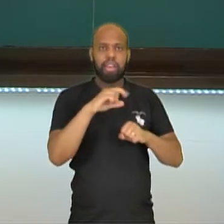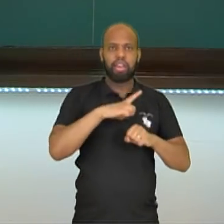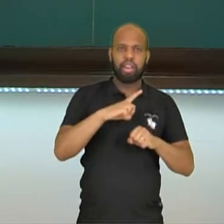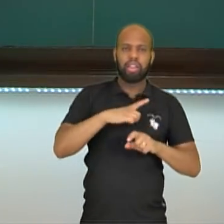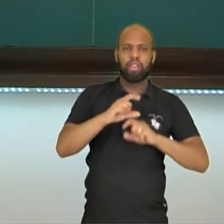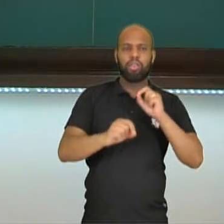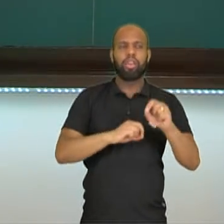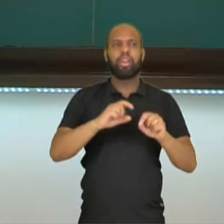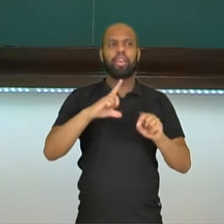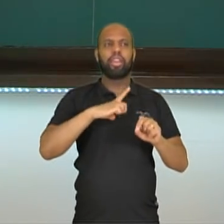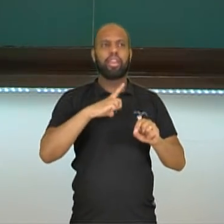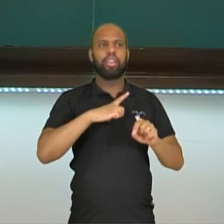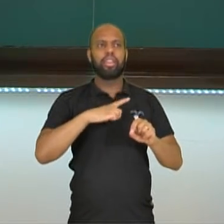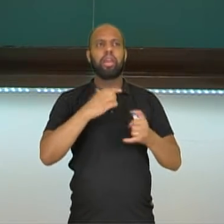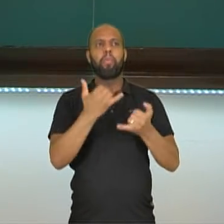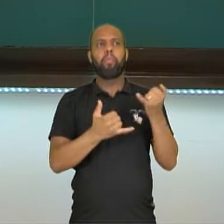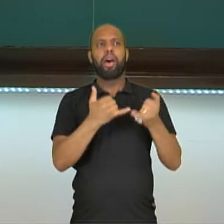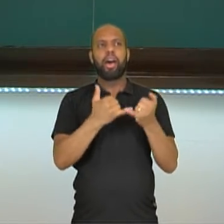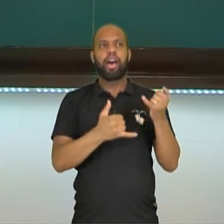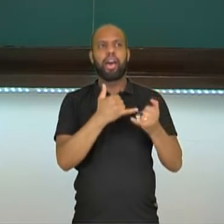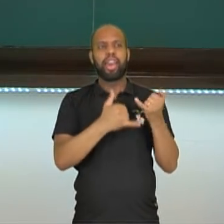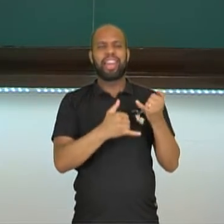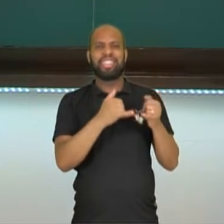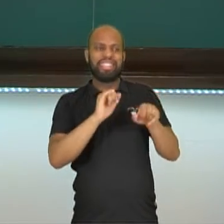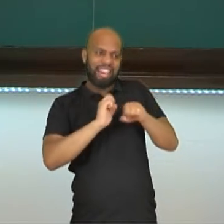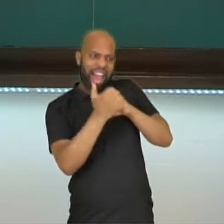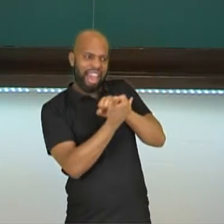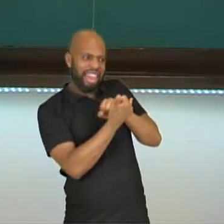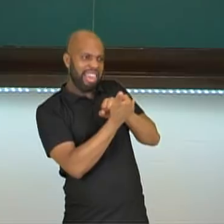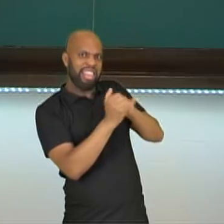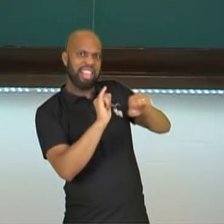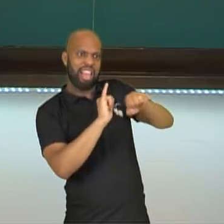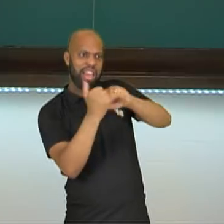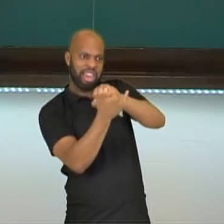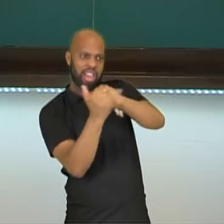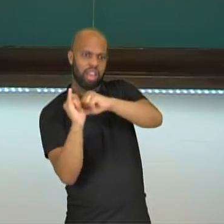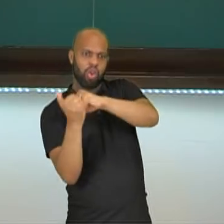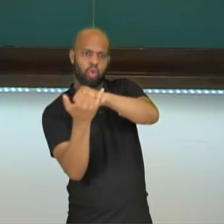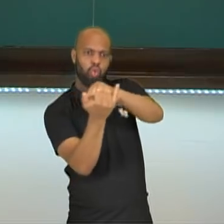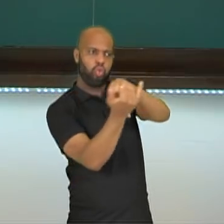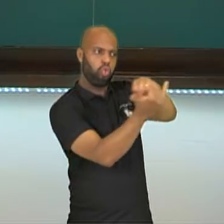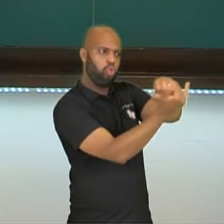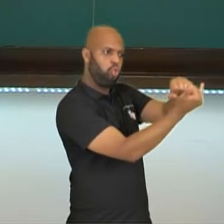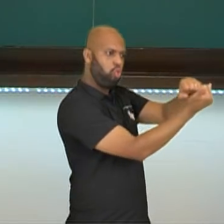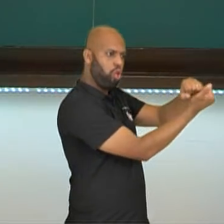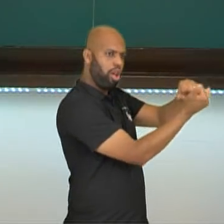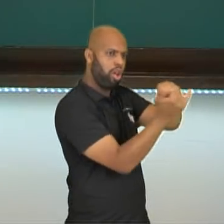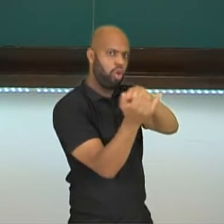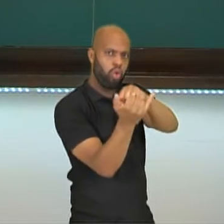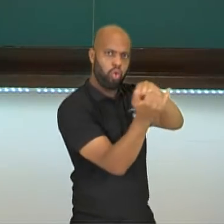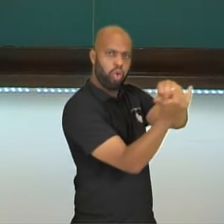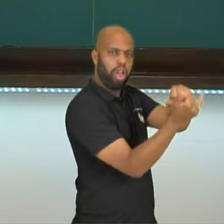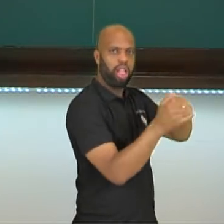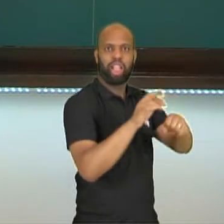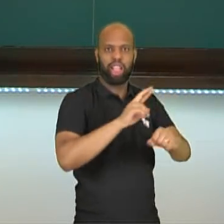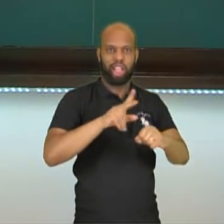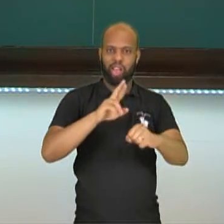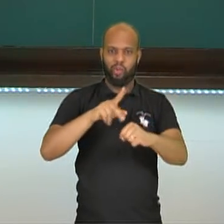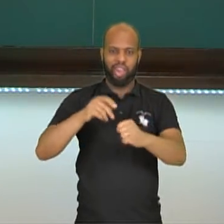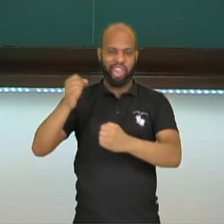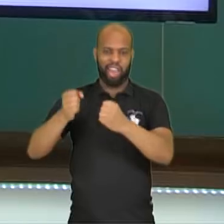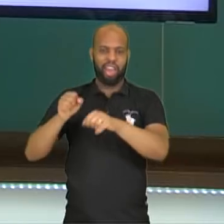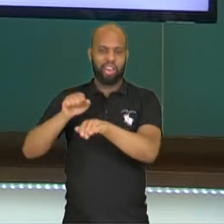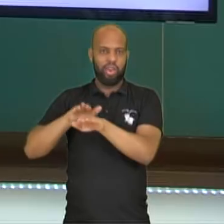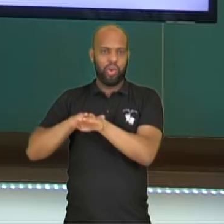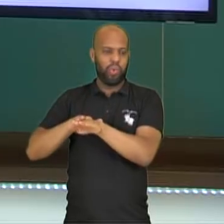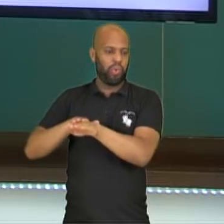ilha, ela está se deslocando em direção a você. Parece que a ilha está em movimento. Só que você tem que estar numa paz celestial, confesso para vocês, certo? Então, assim,